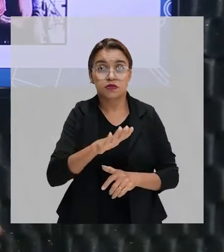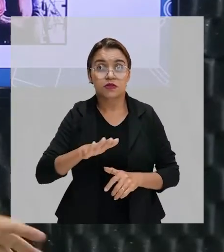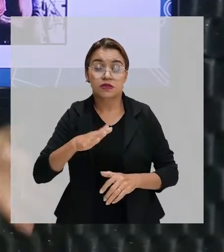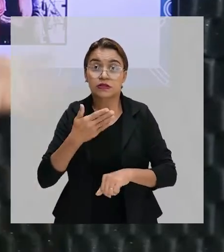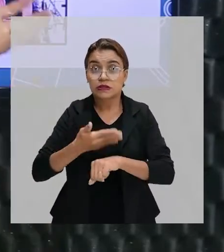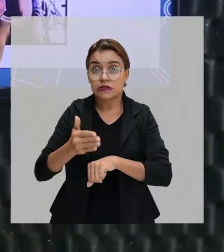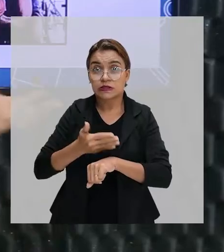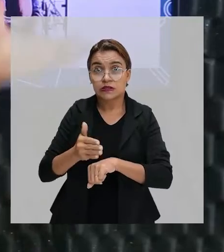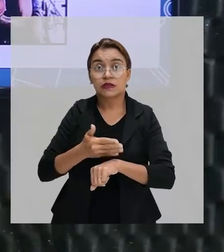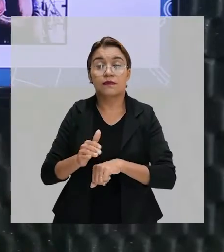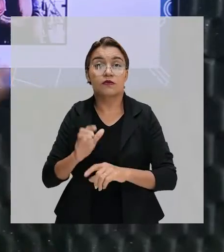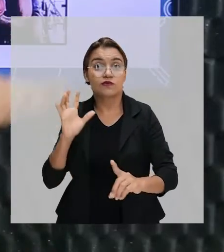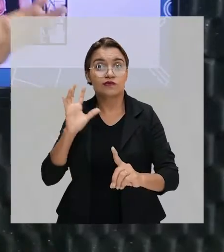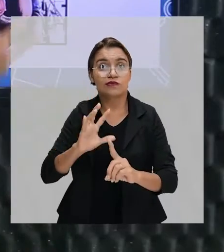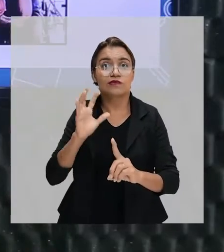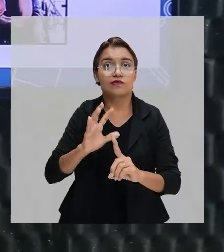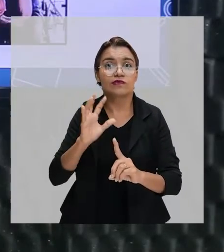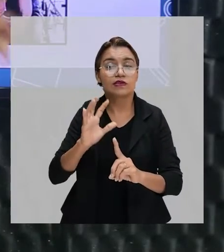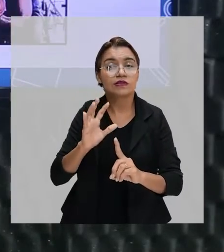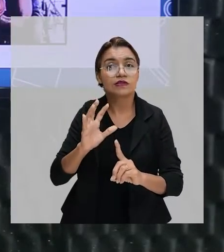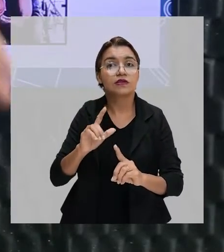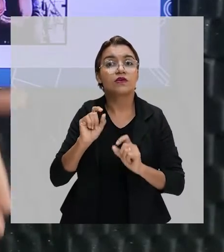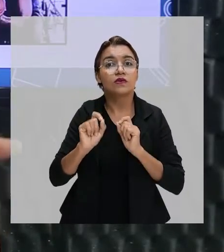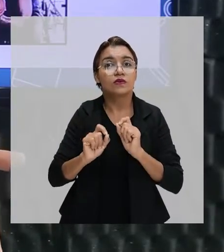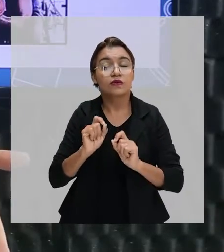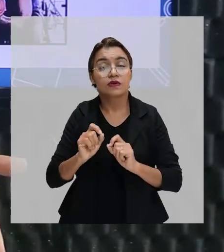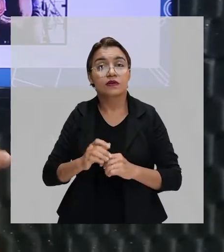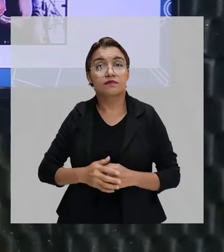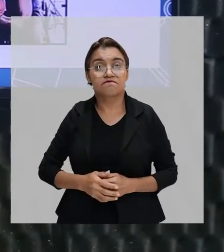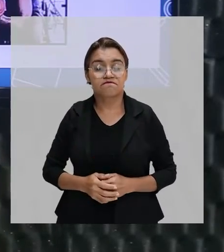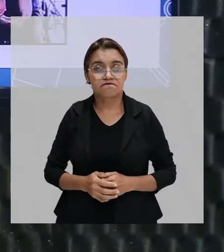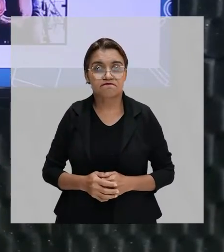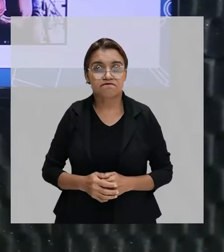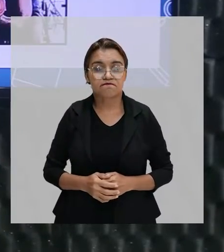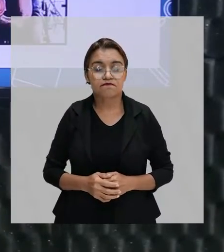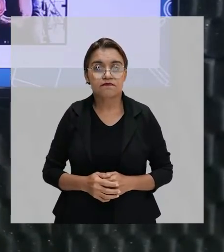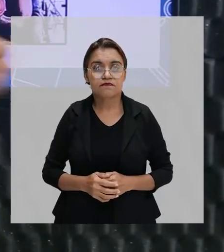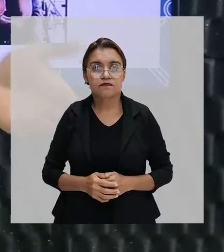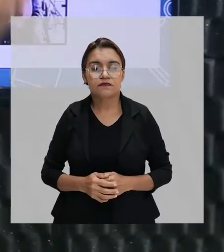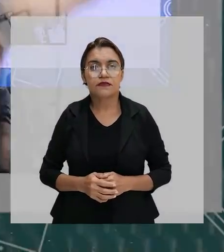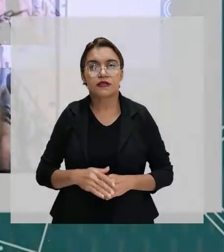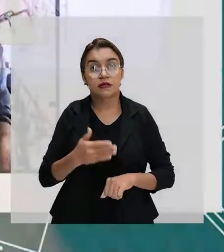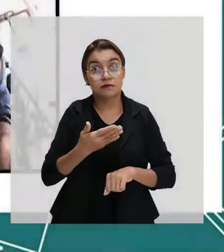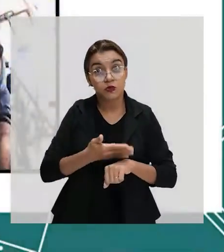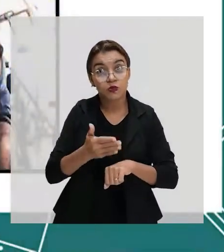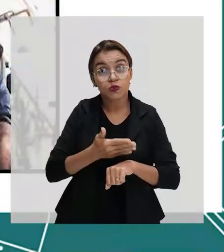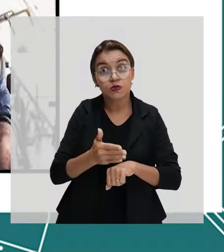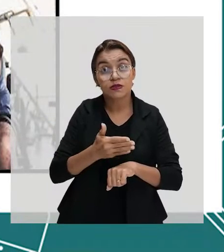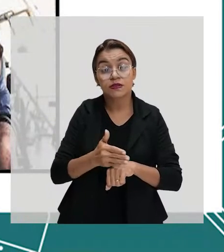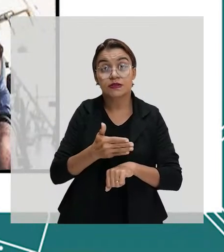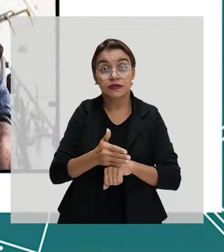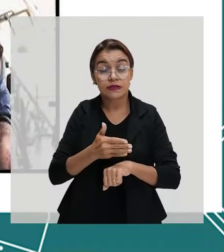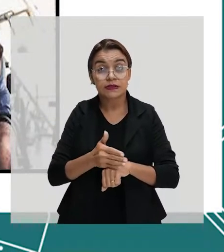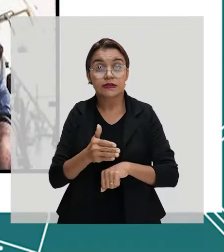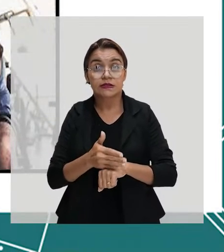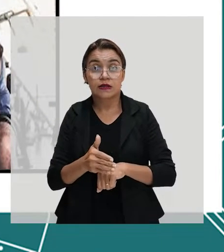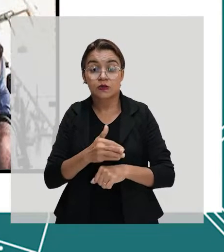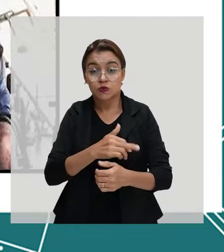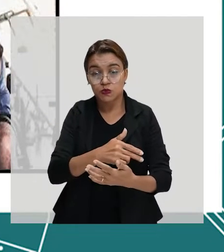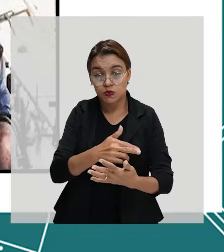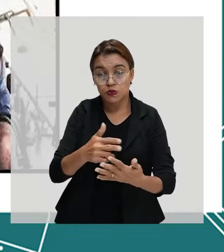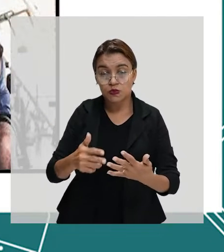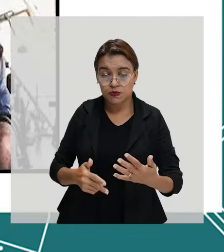isso pode influenciar bastante na na montagem nesse dessa série de treinamento é mesmo levando em consideração a individualidade